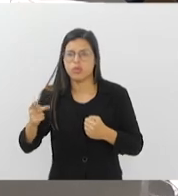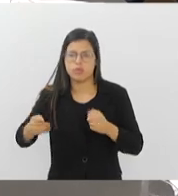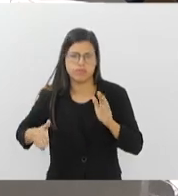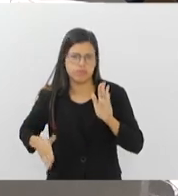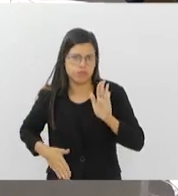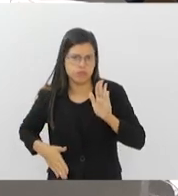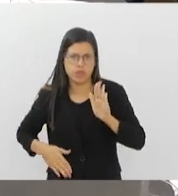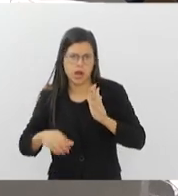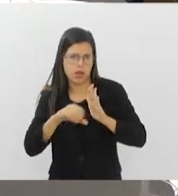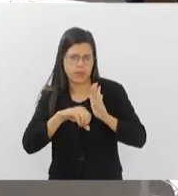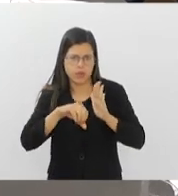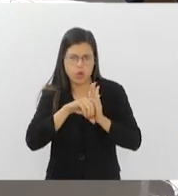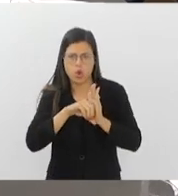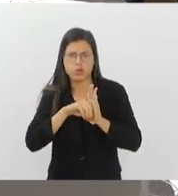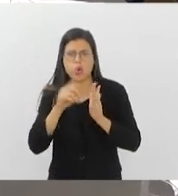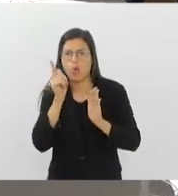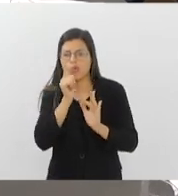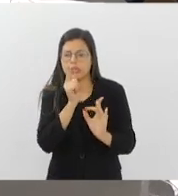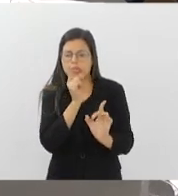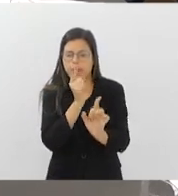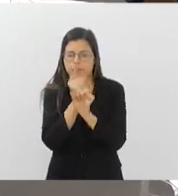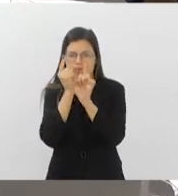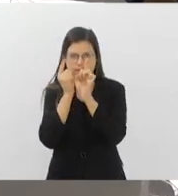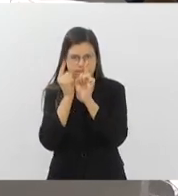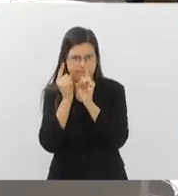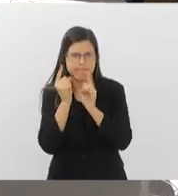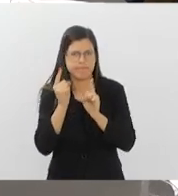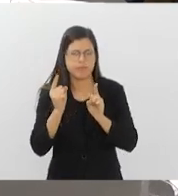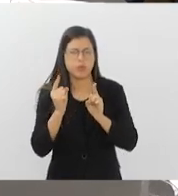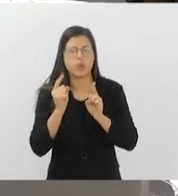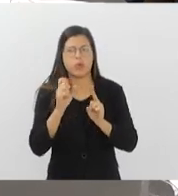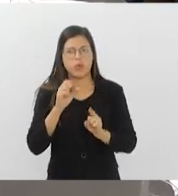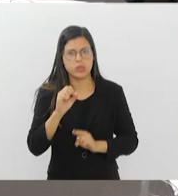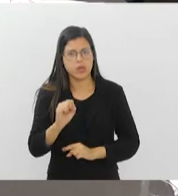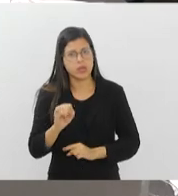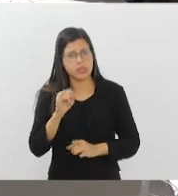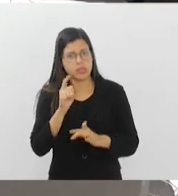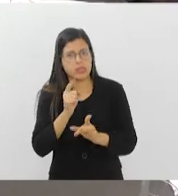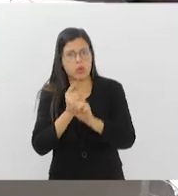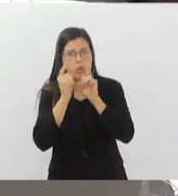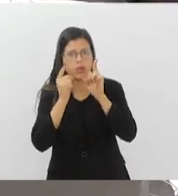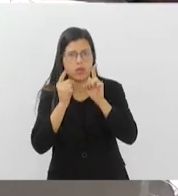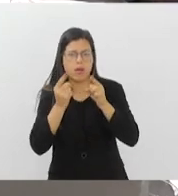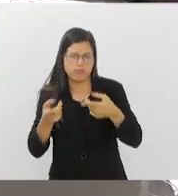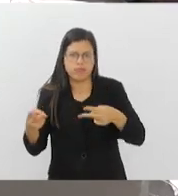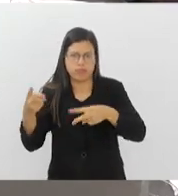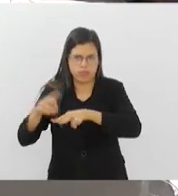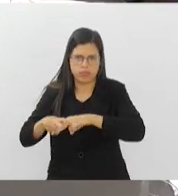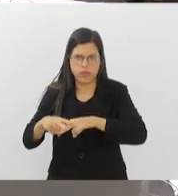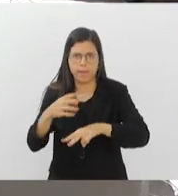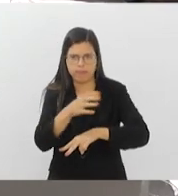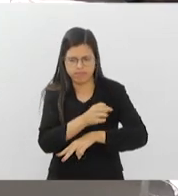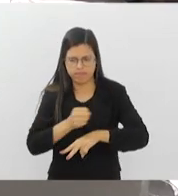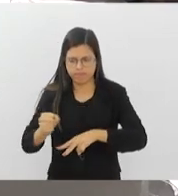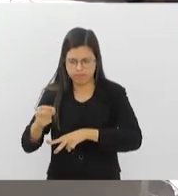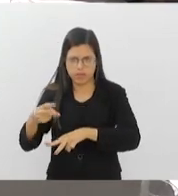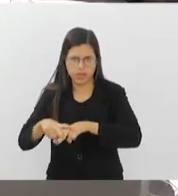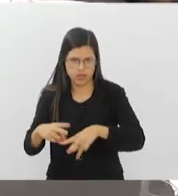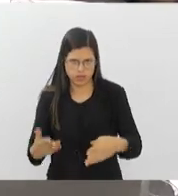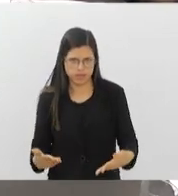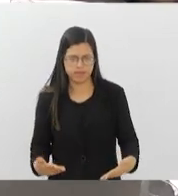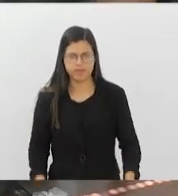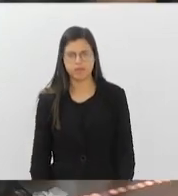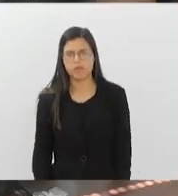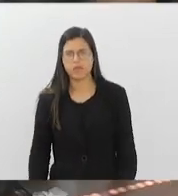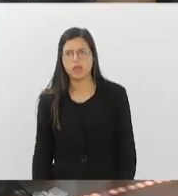identificados e, uma vez identificados, possam ser capturados. Eu vou adentrar numa questão,